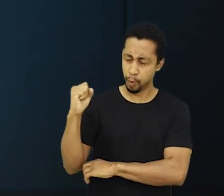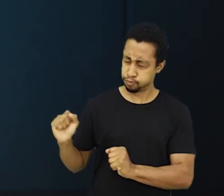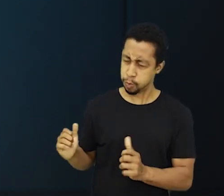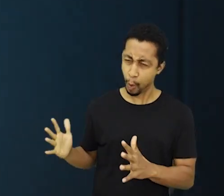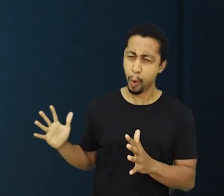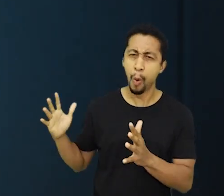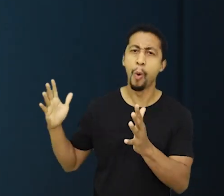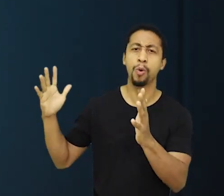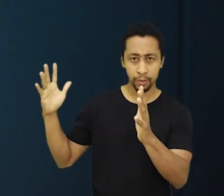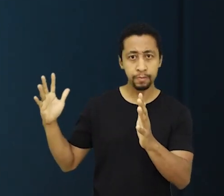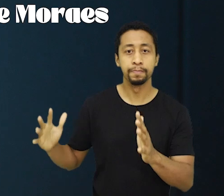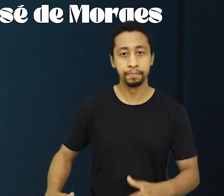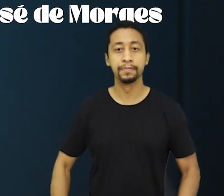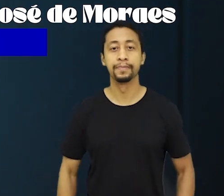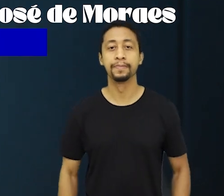resistência.